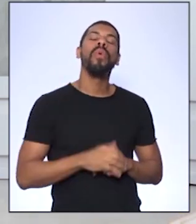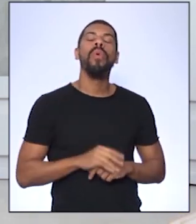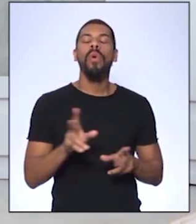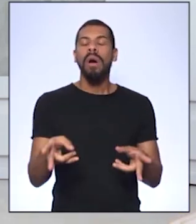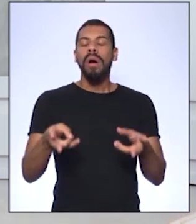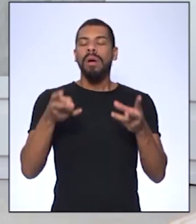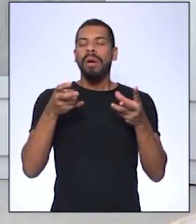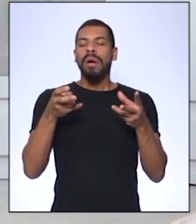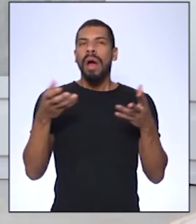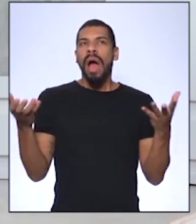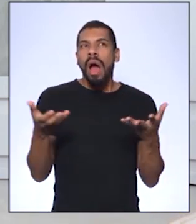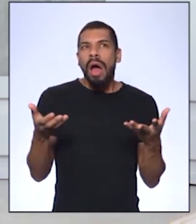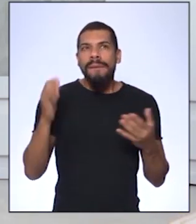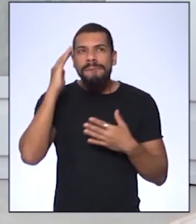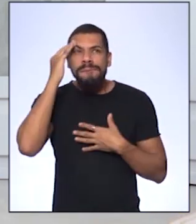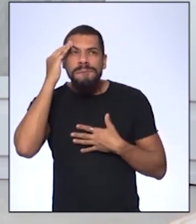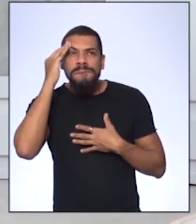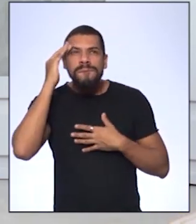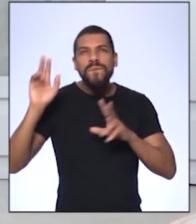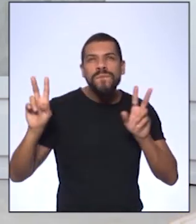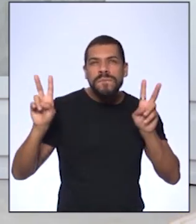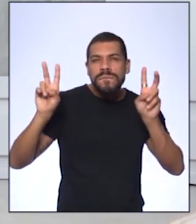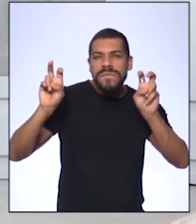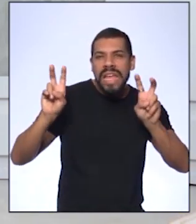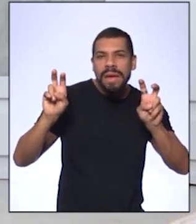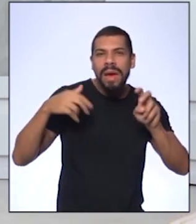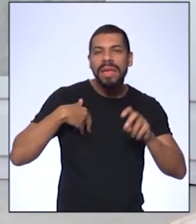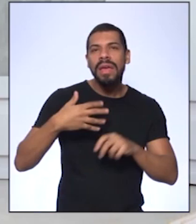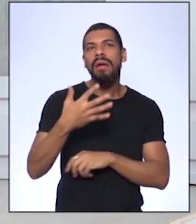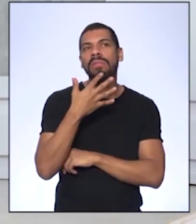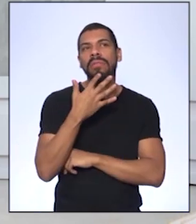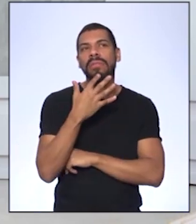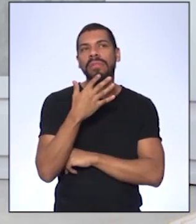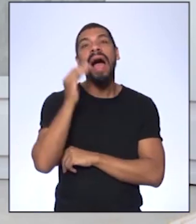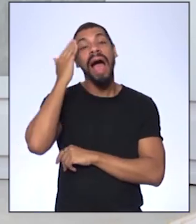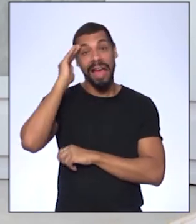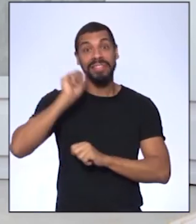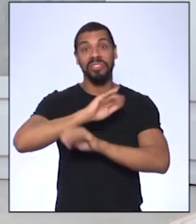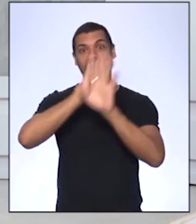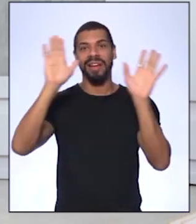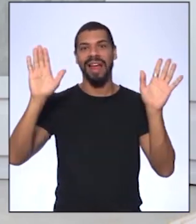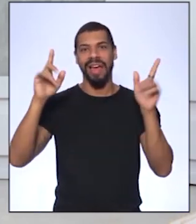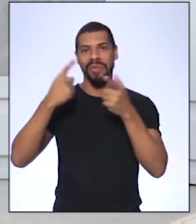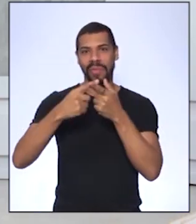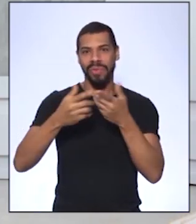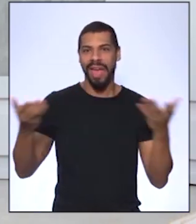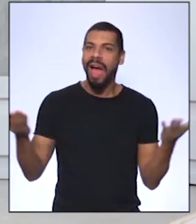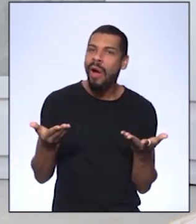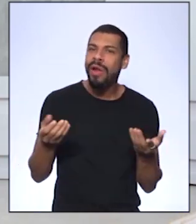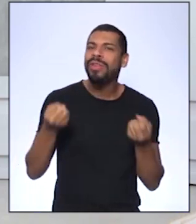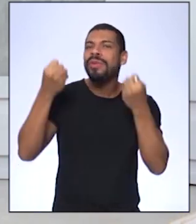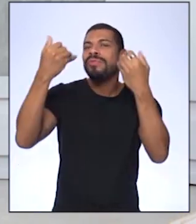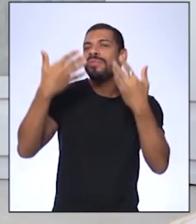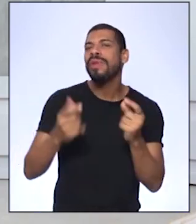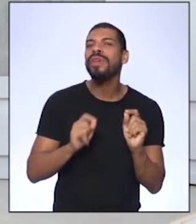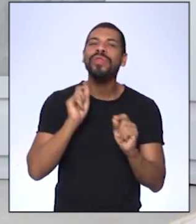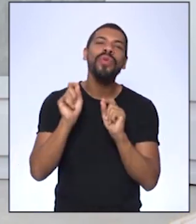busco com isso estabelecer um assunto que você compreenda. Nesse momento nós estamos falando